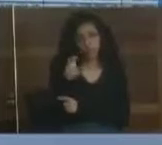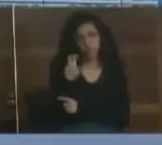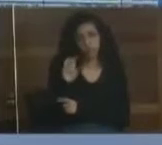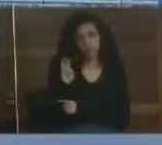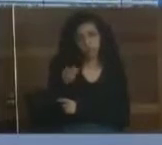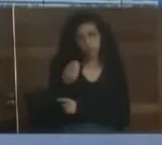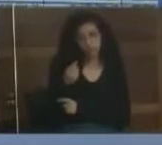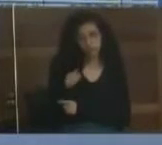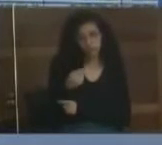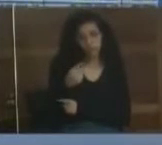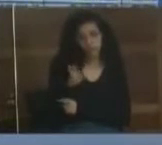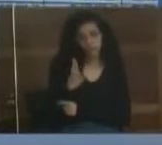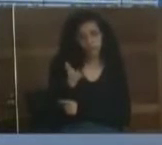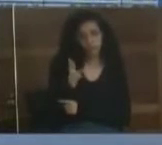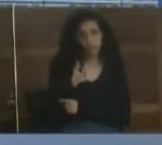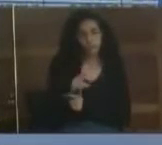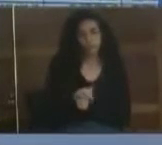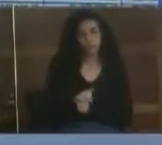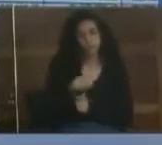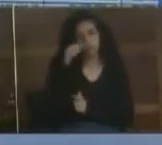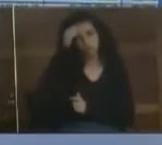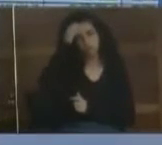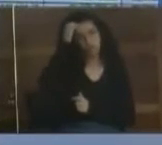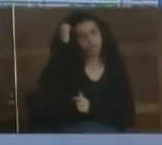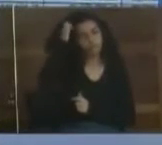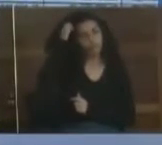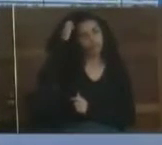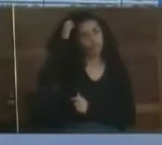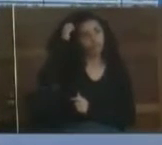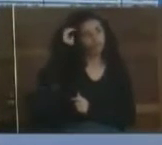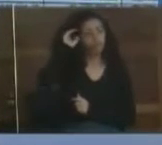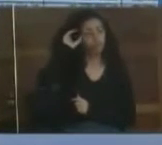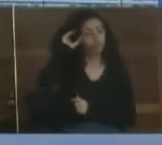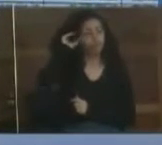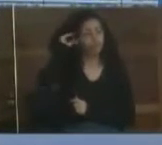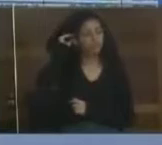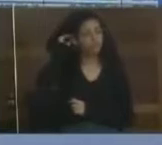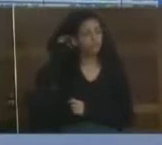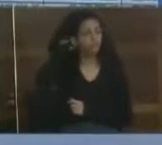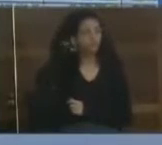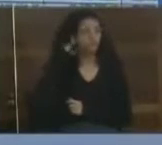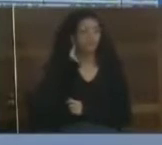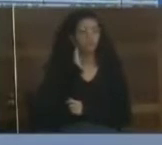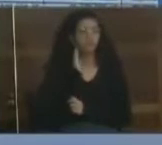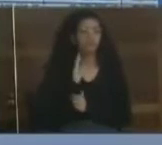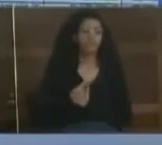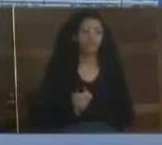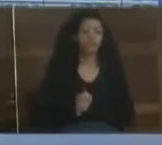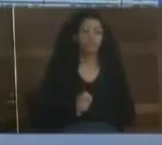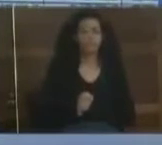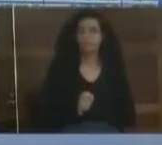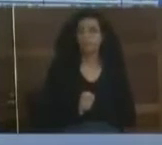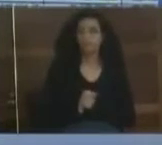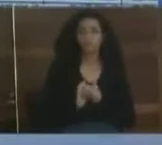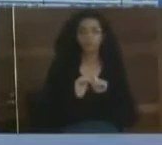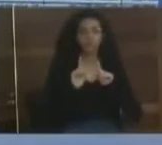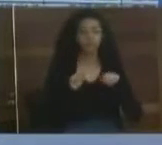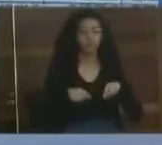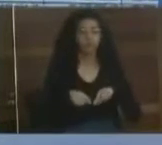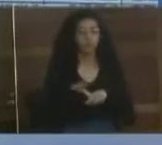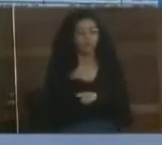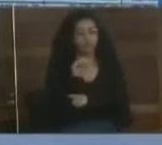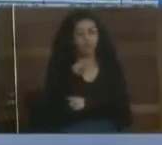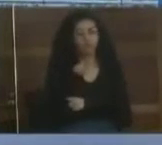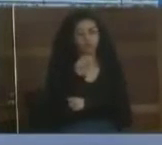despesas empenhadas até o 3º quadrimestre de 4 milhões 177.000 reais e serviços de